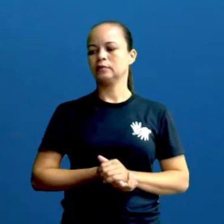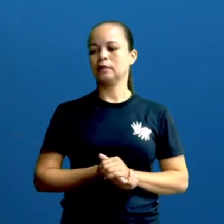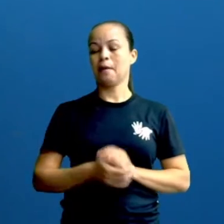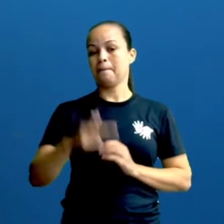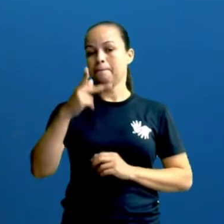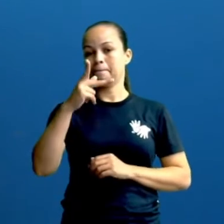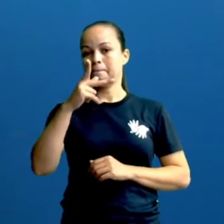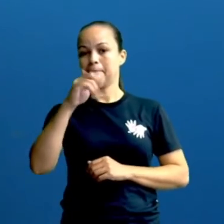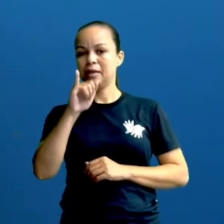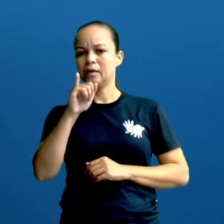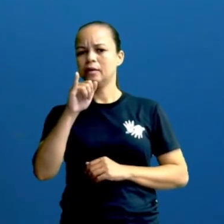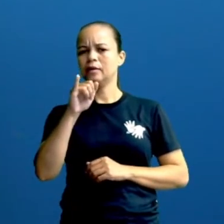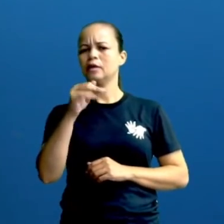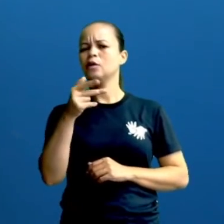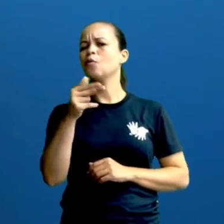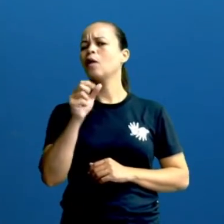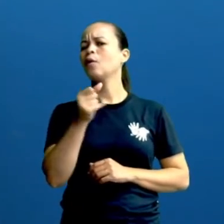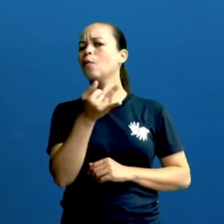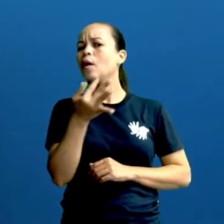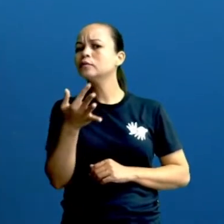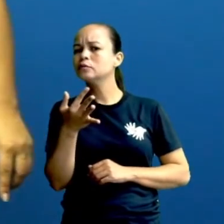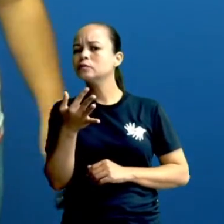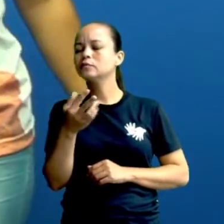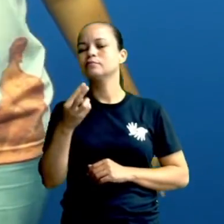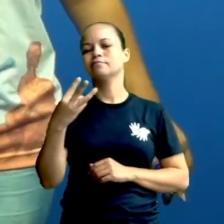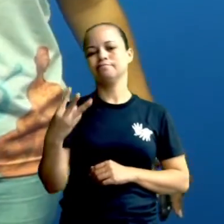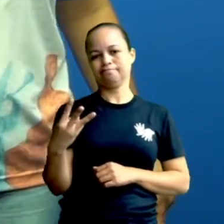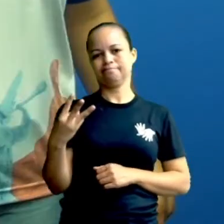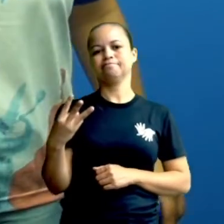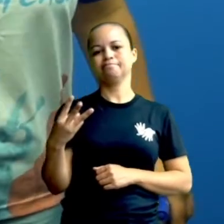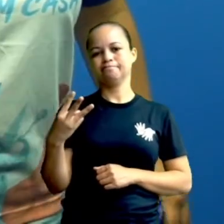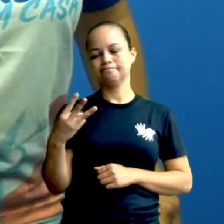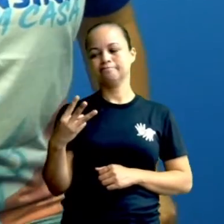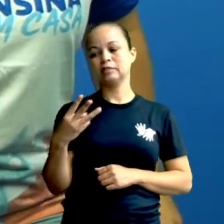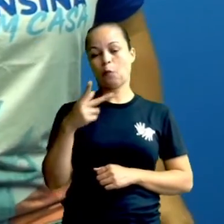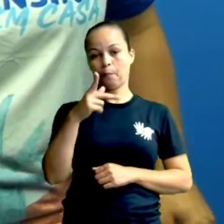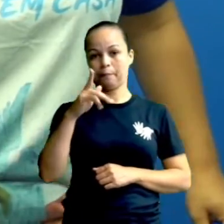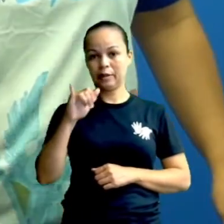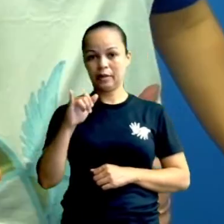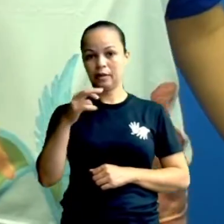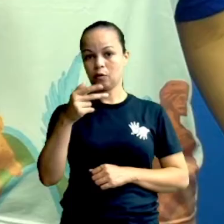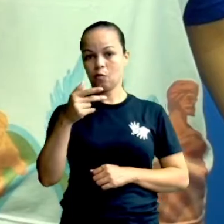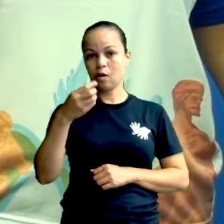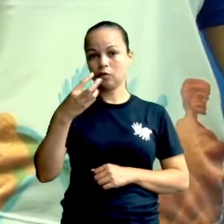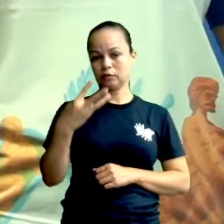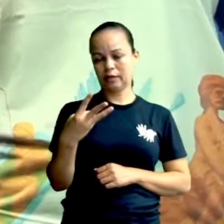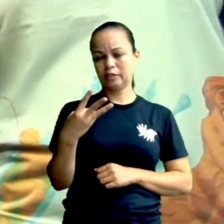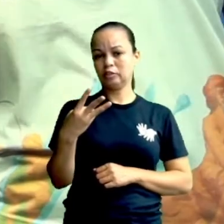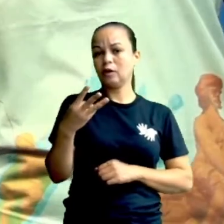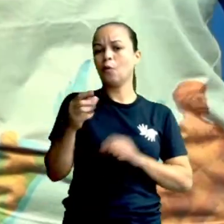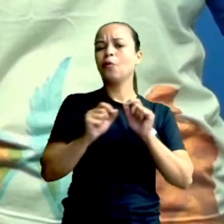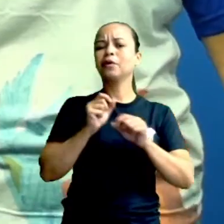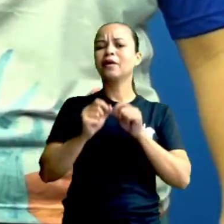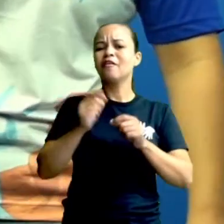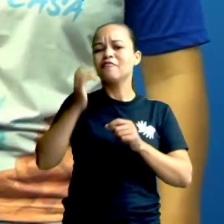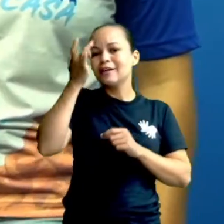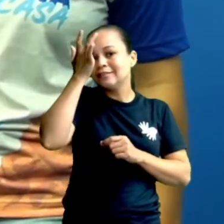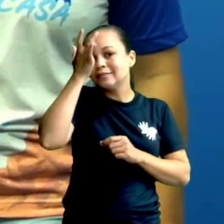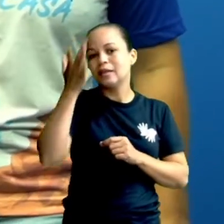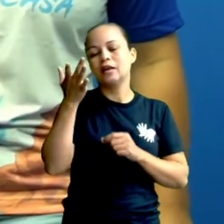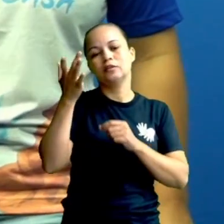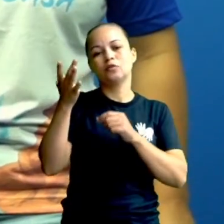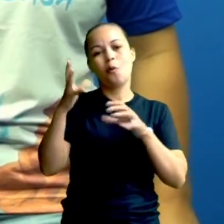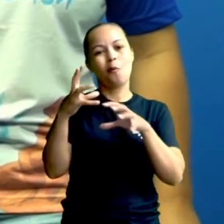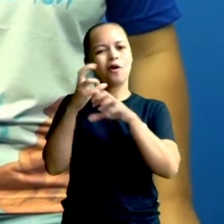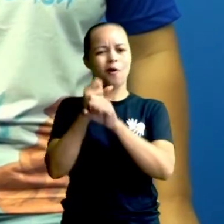tem que ser igual a quanto? Igual a 3. Então, ele facilitou nosso